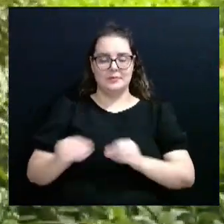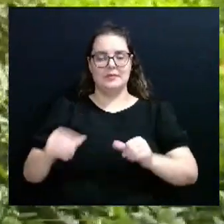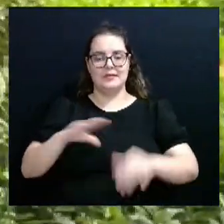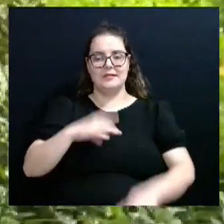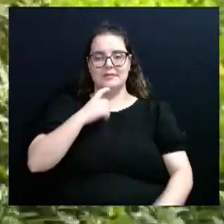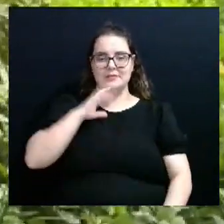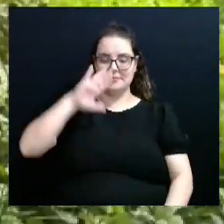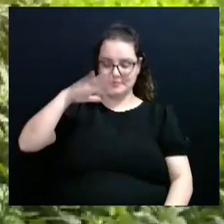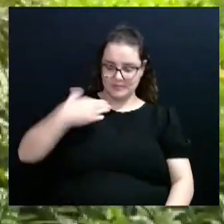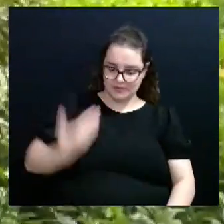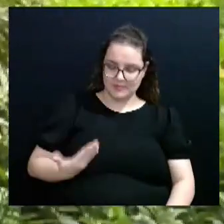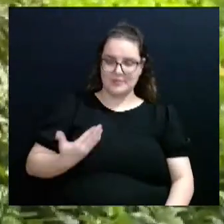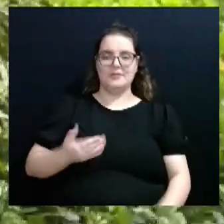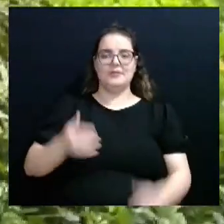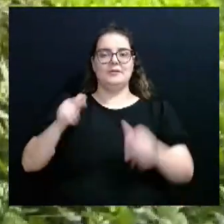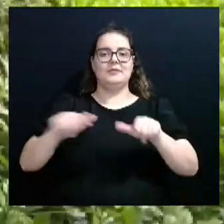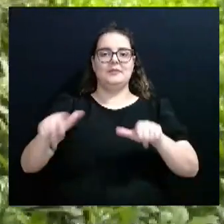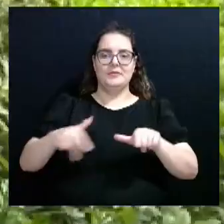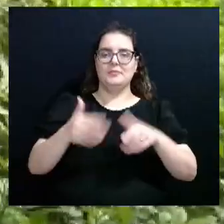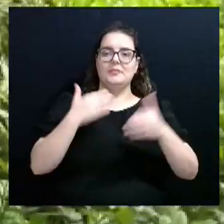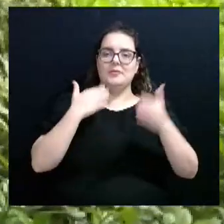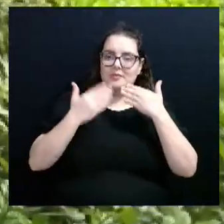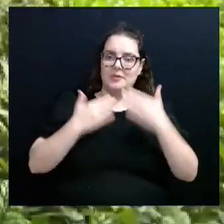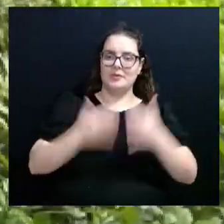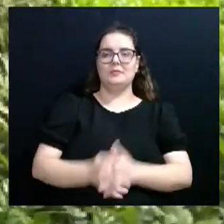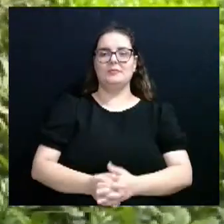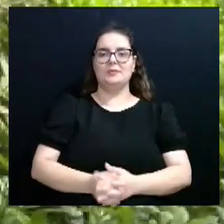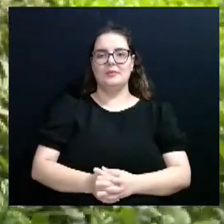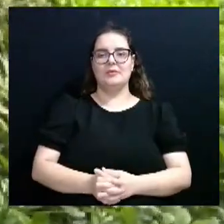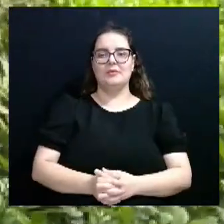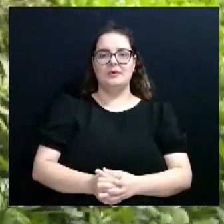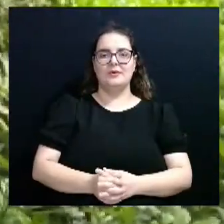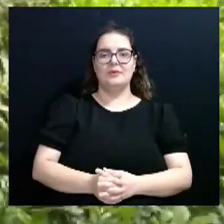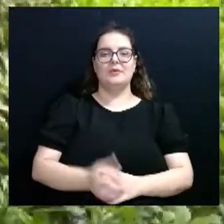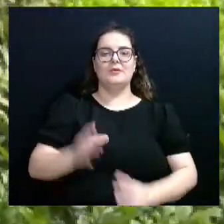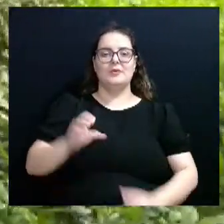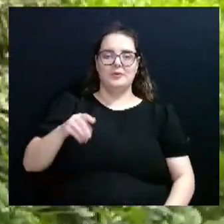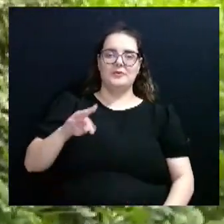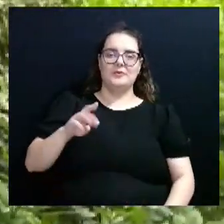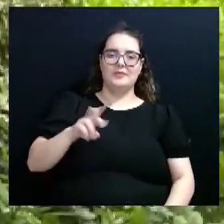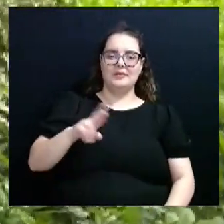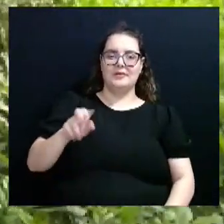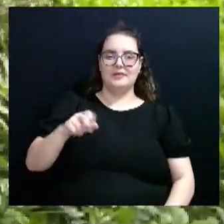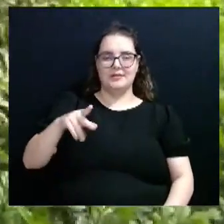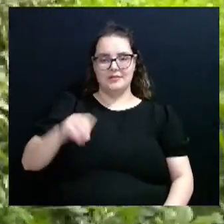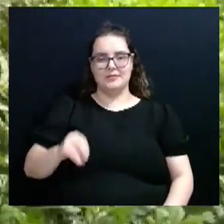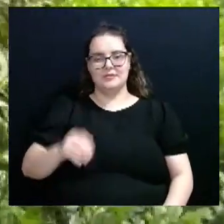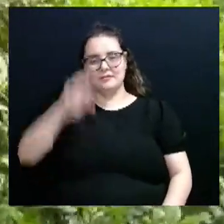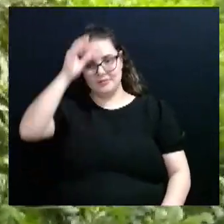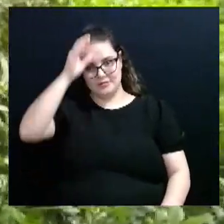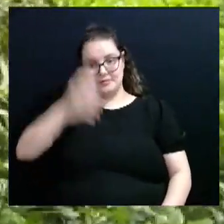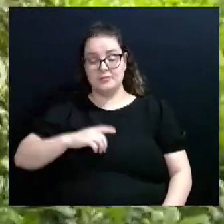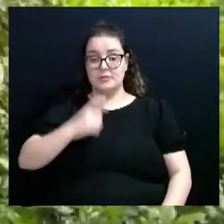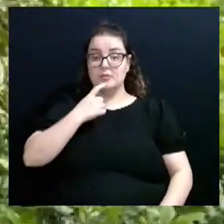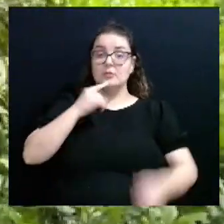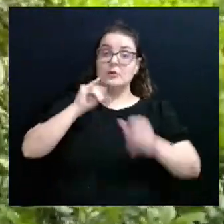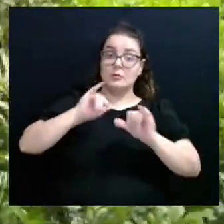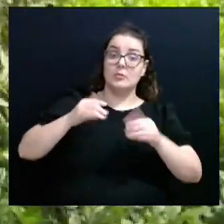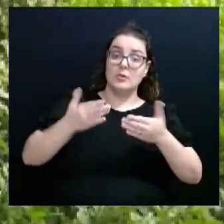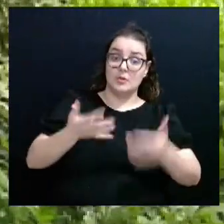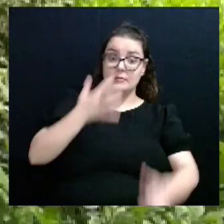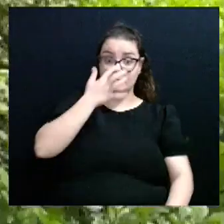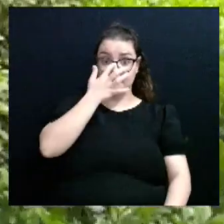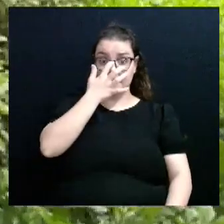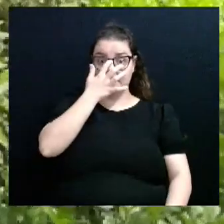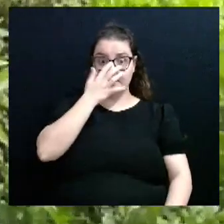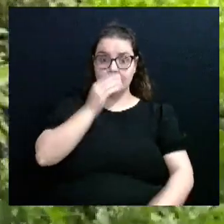poder ter esse espaço para conversar aí com meus conterrâneos campineiros. A mensagem que eu passo é que o cuidado